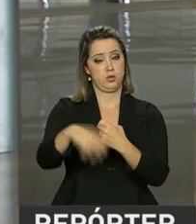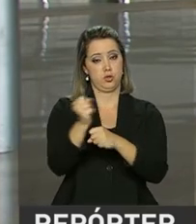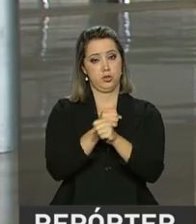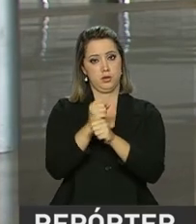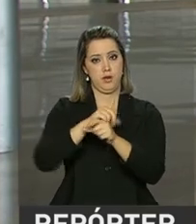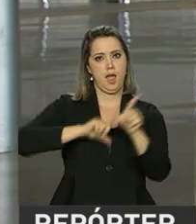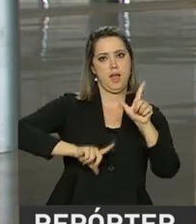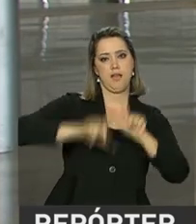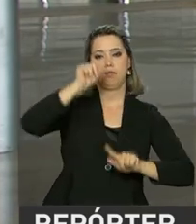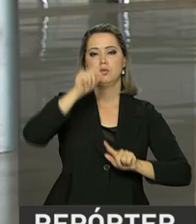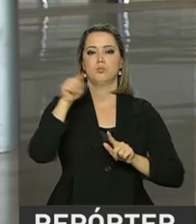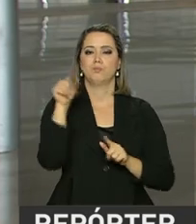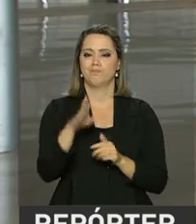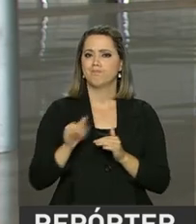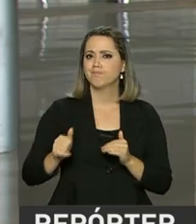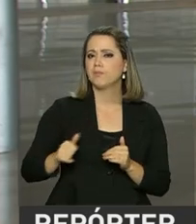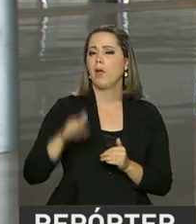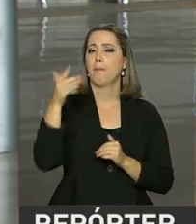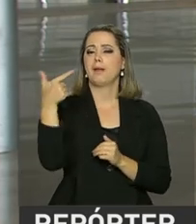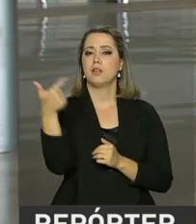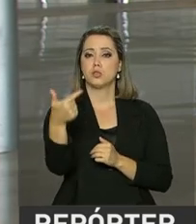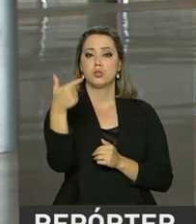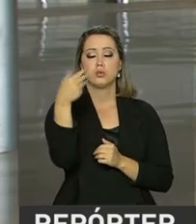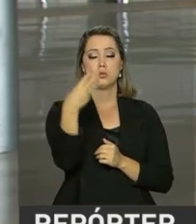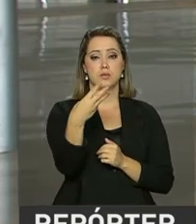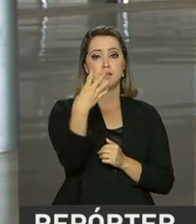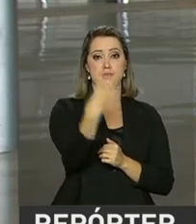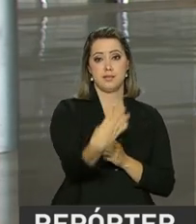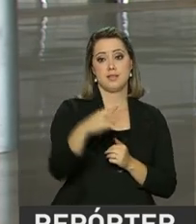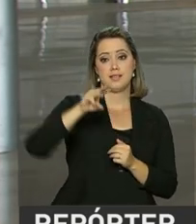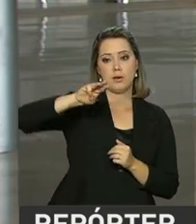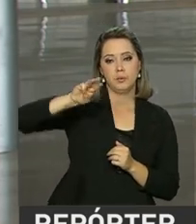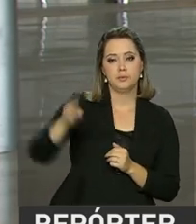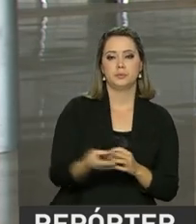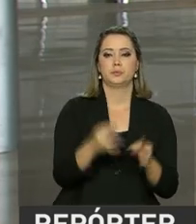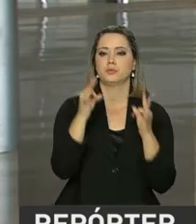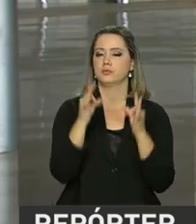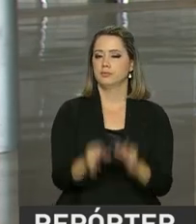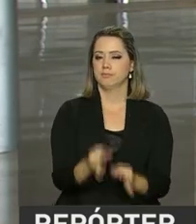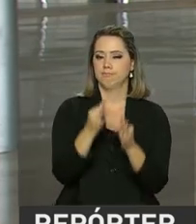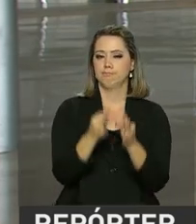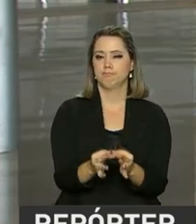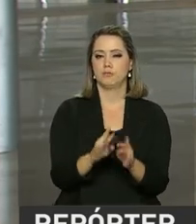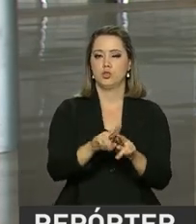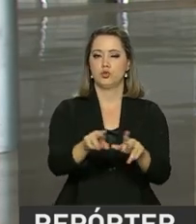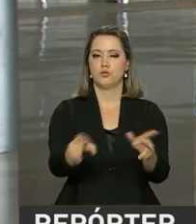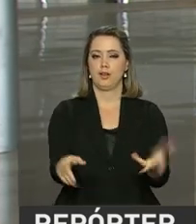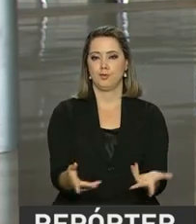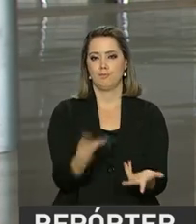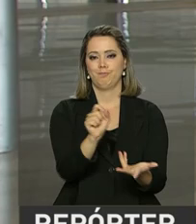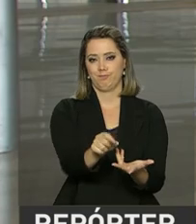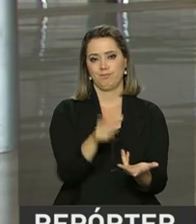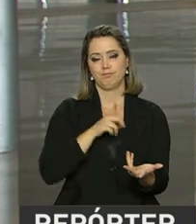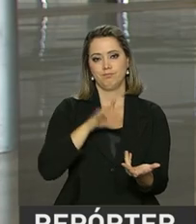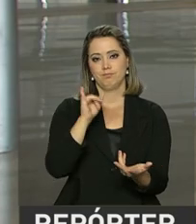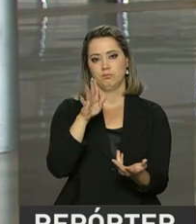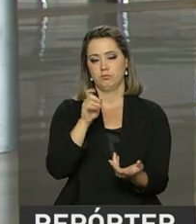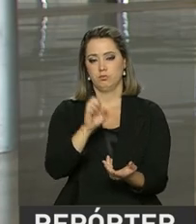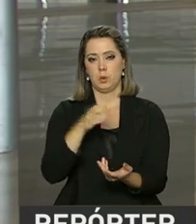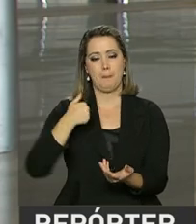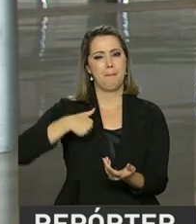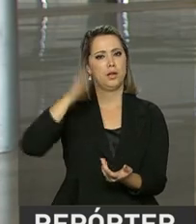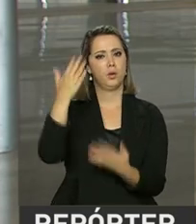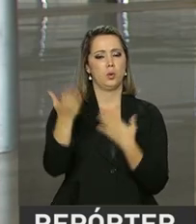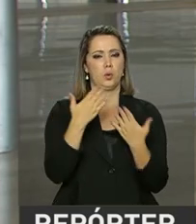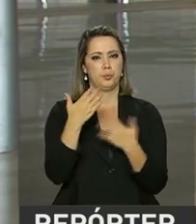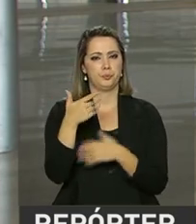Conab ela vai superar 234 milhões de toneladas de Grã e de acordo com o IBGE será maior